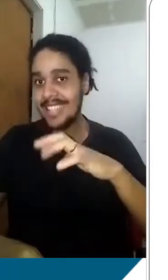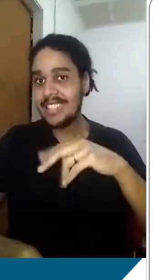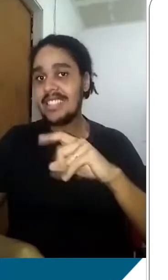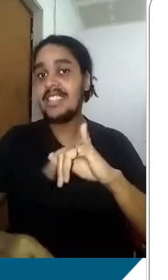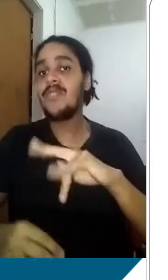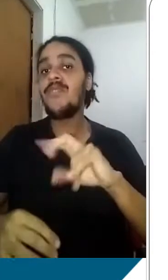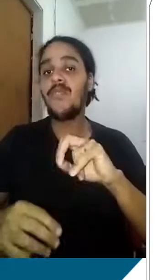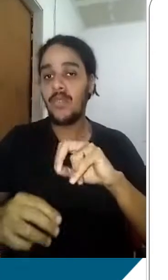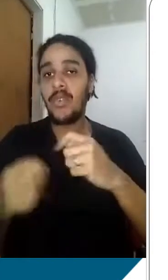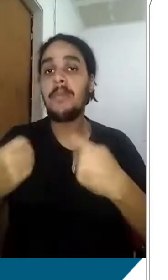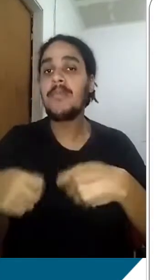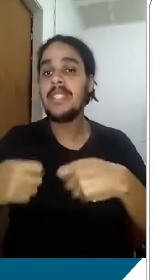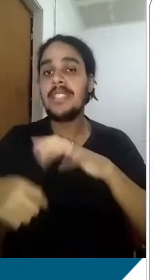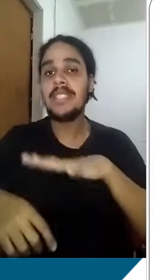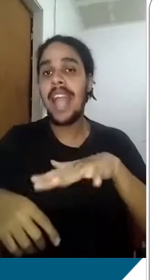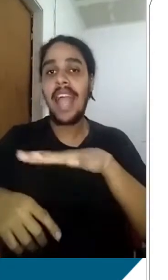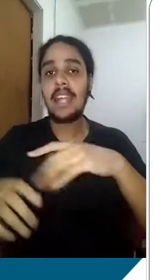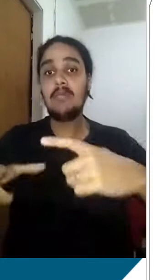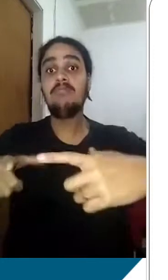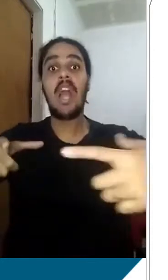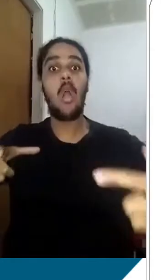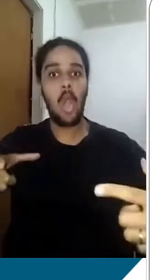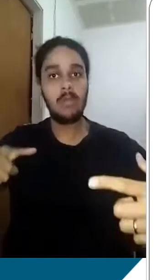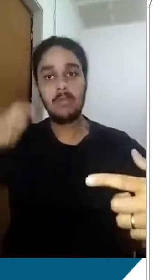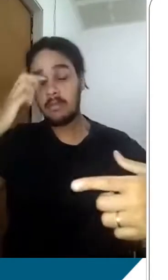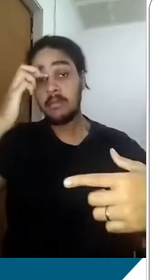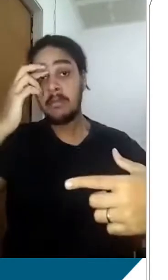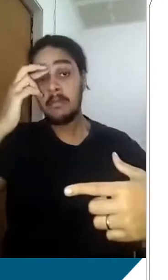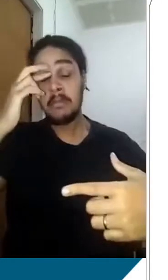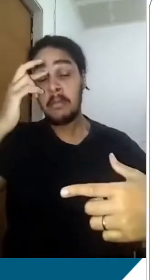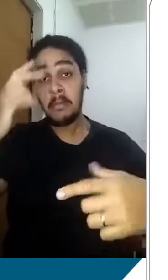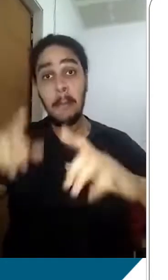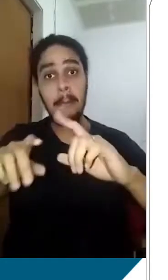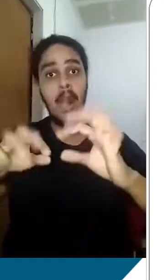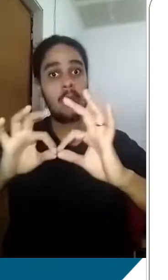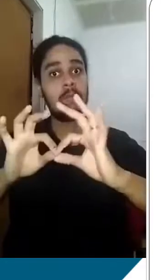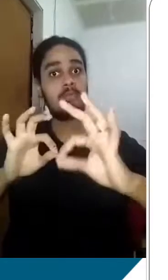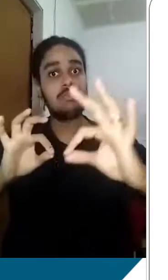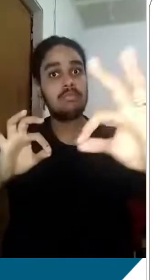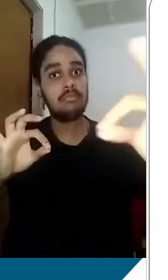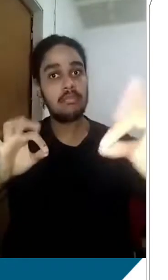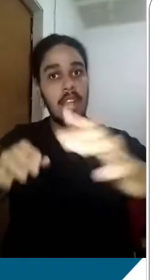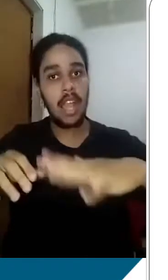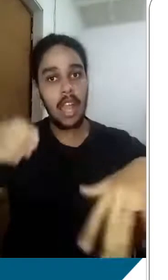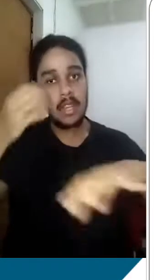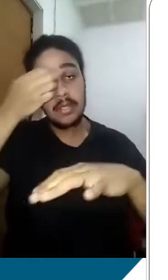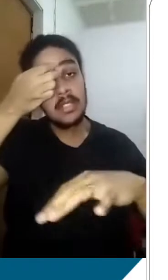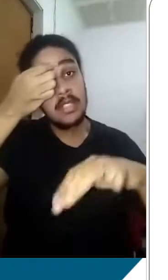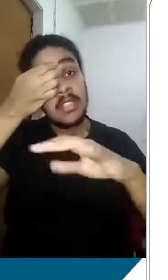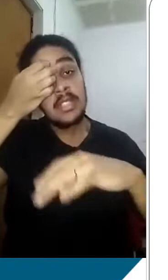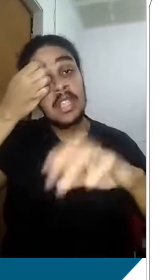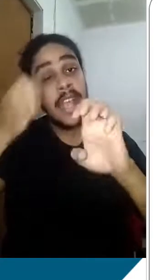necessita de áreas maiores, áreas mais extensas para que essa